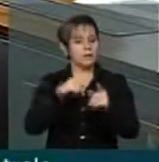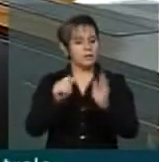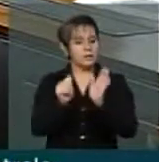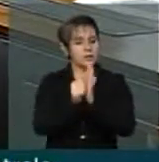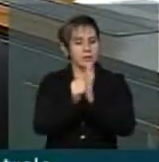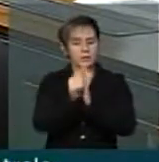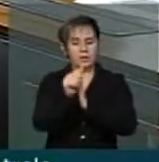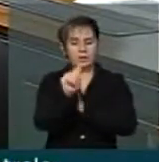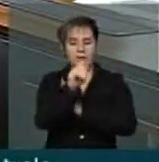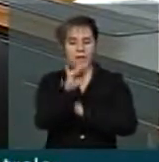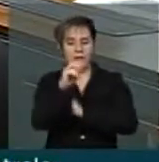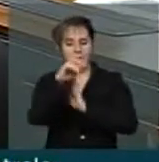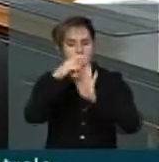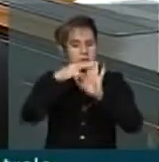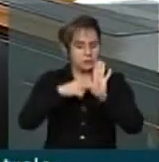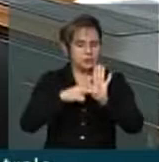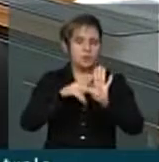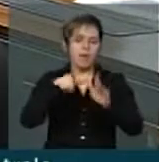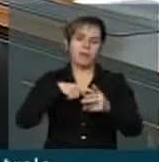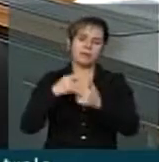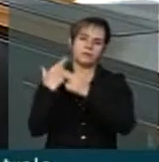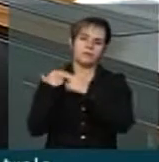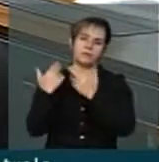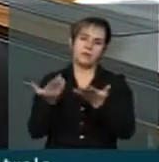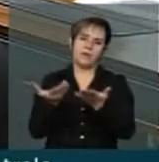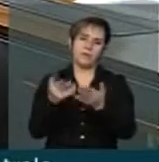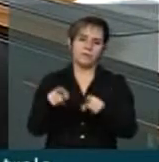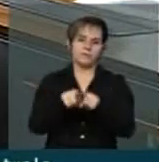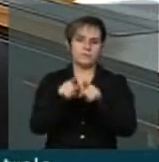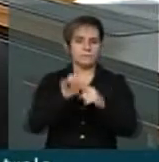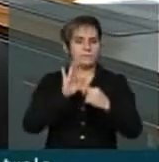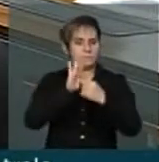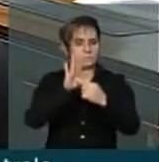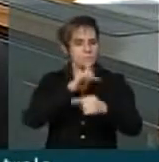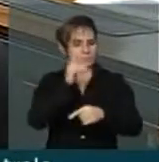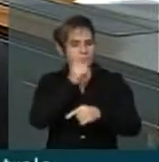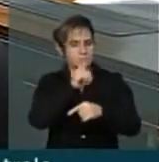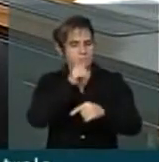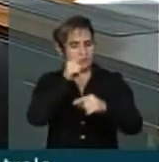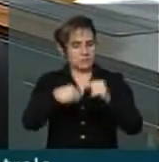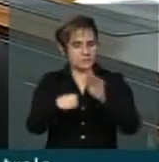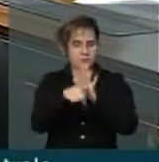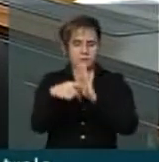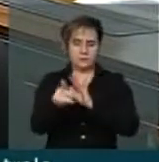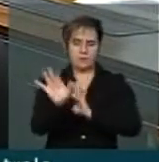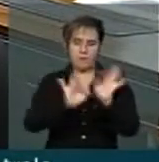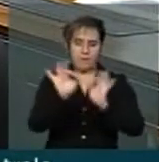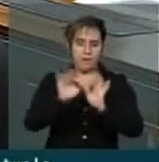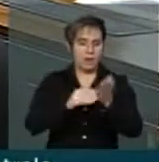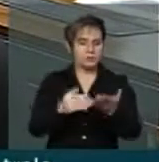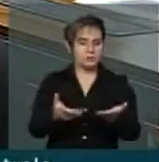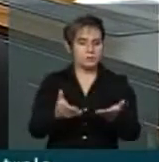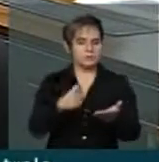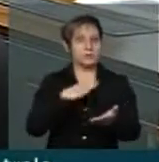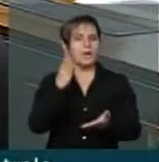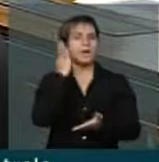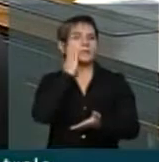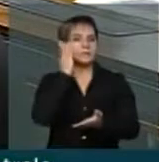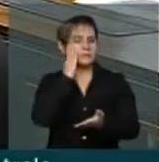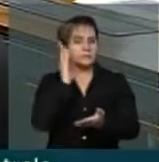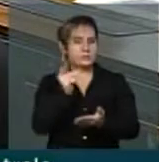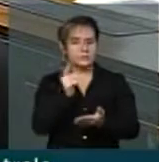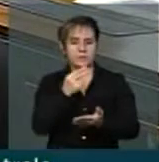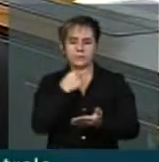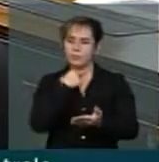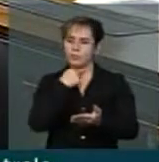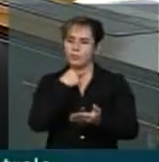sendo responsabilizado. Quando Vossa Senhoria conseguiu interromper a venda dos planos, é claro que a gente sabia que aquilo ali não era uma coisa que